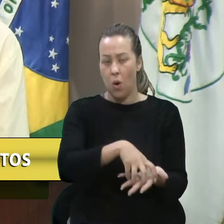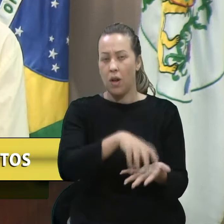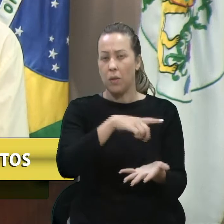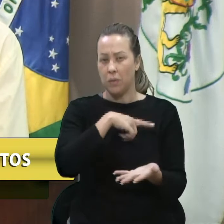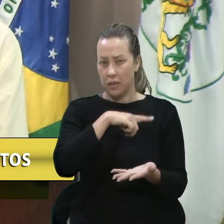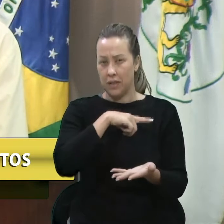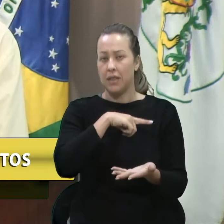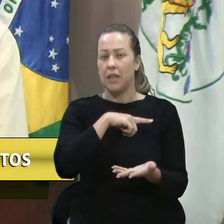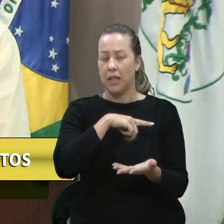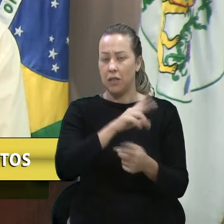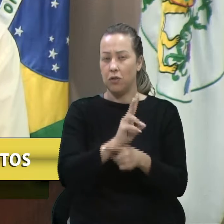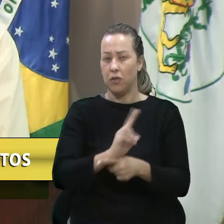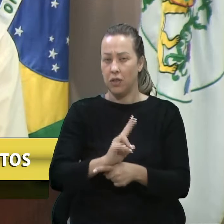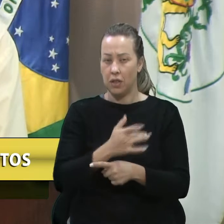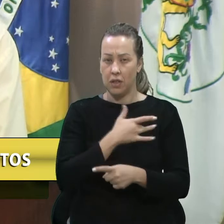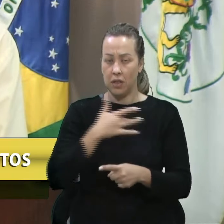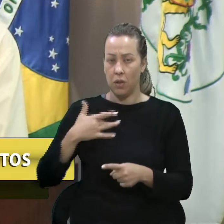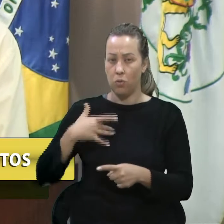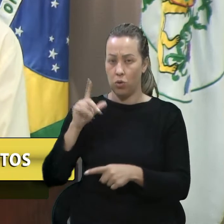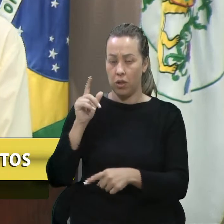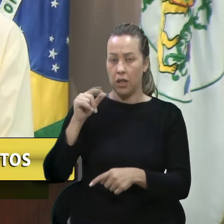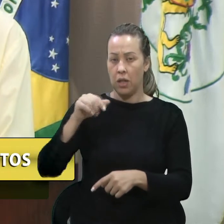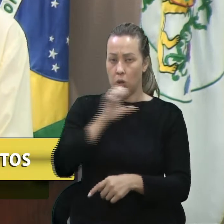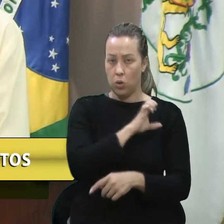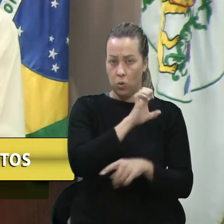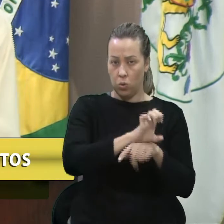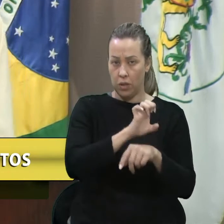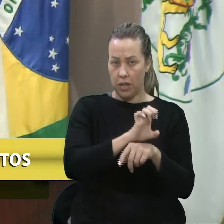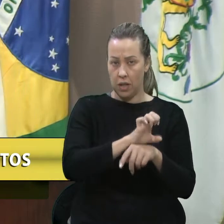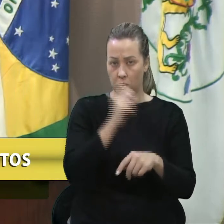de vigilância e saúde do governo do estado.